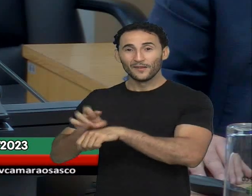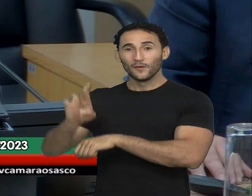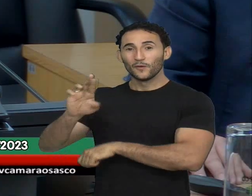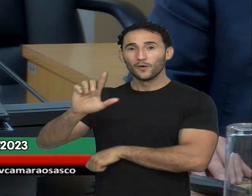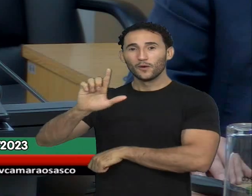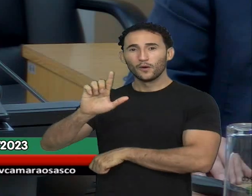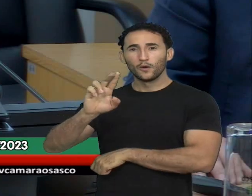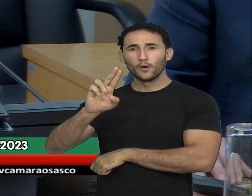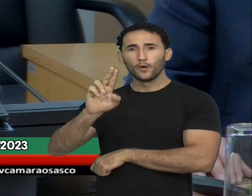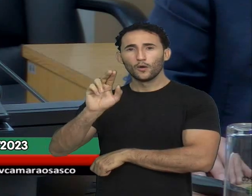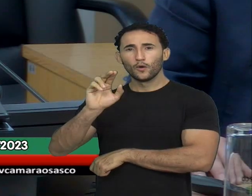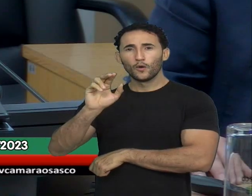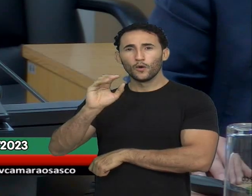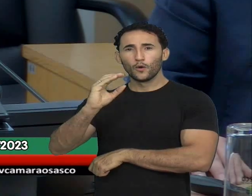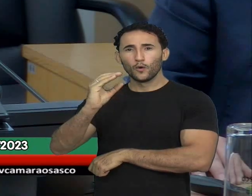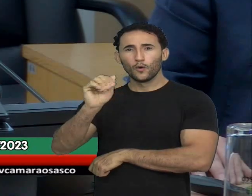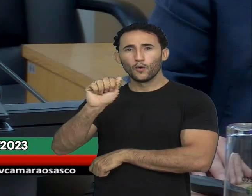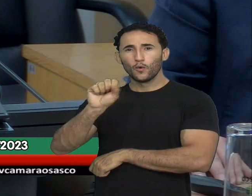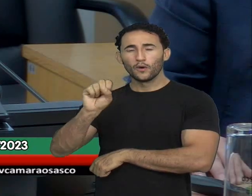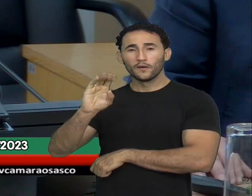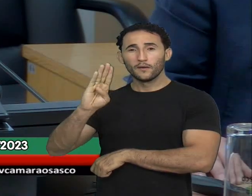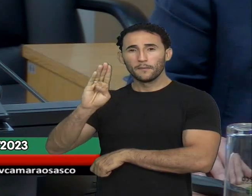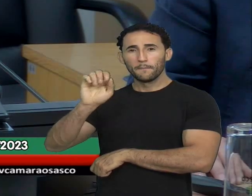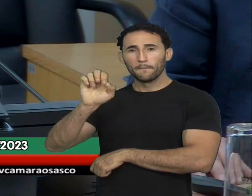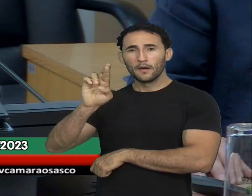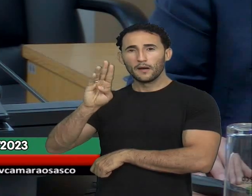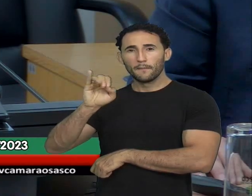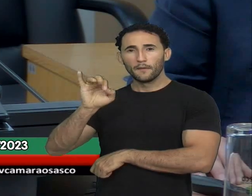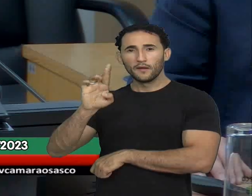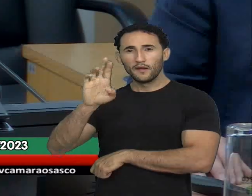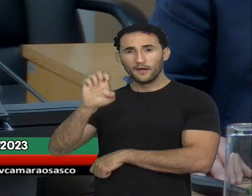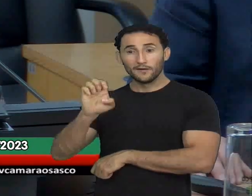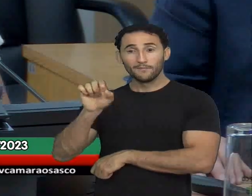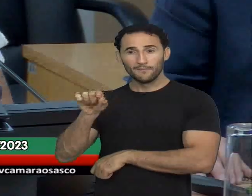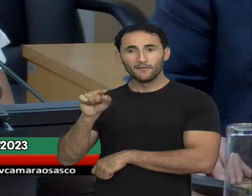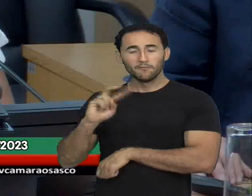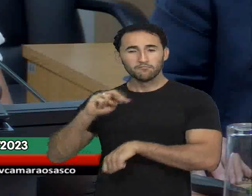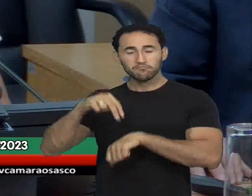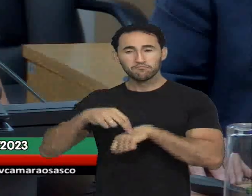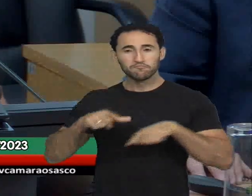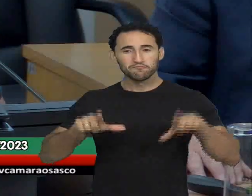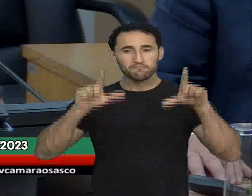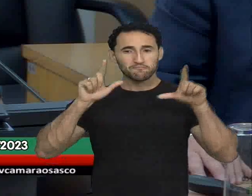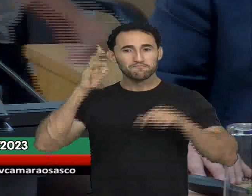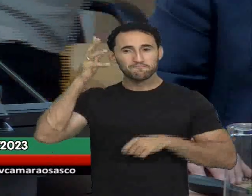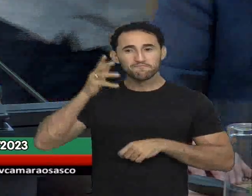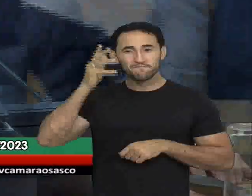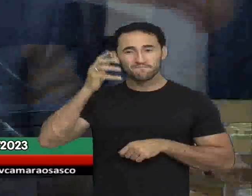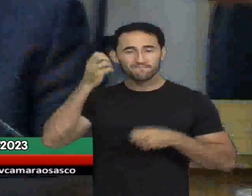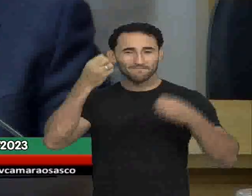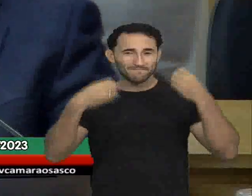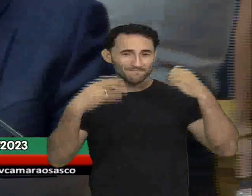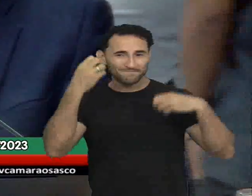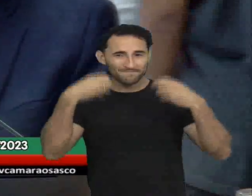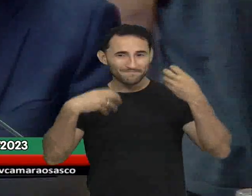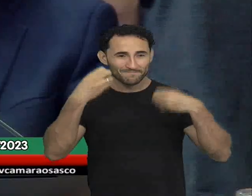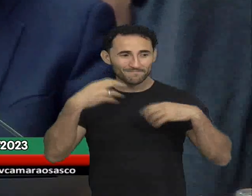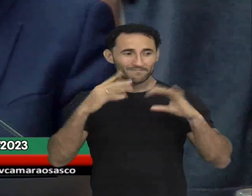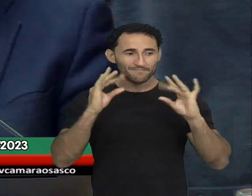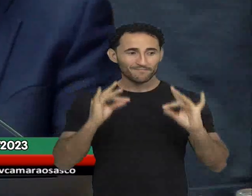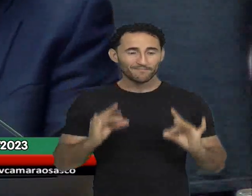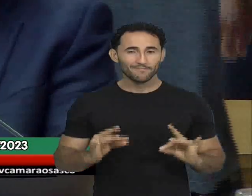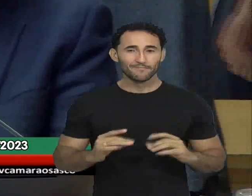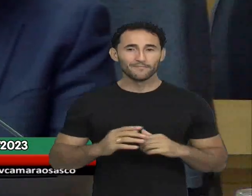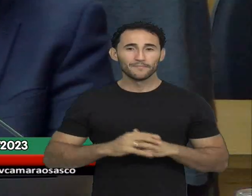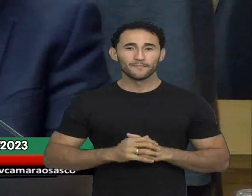Lucas Barbieri, vai falar com vocês e vai dar uma explanação para nós aqui também. Está com você a palavra,